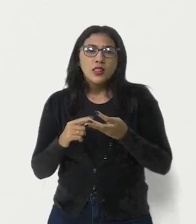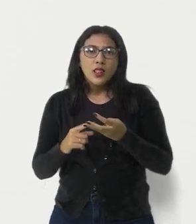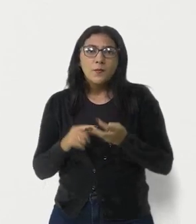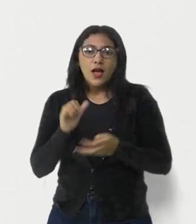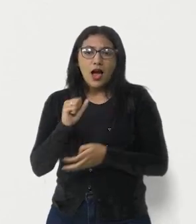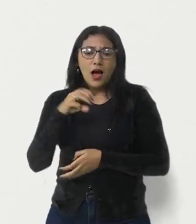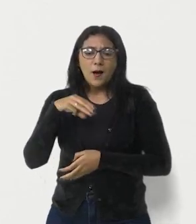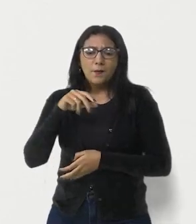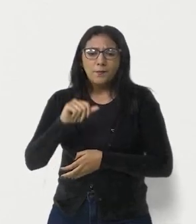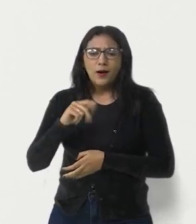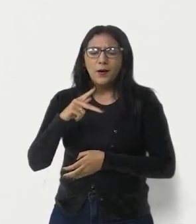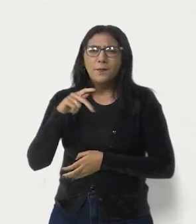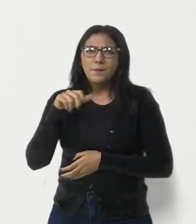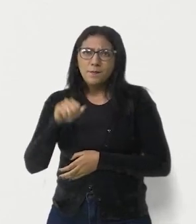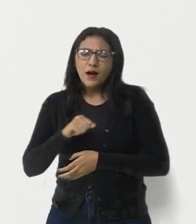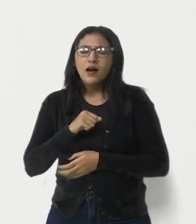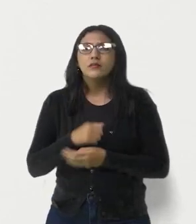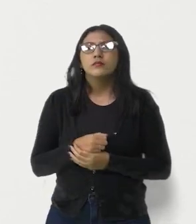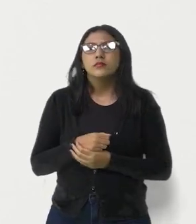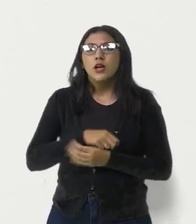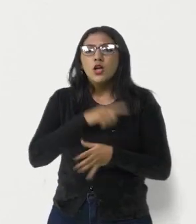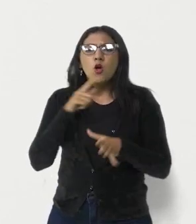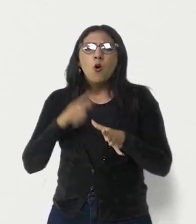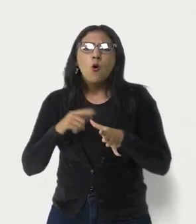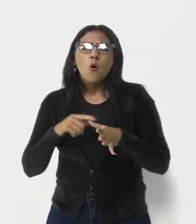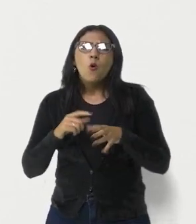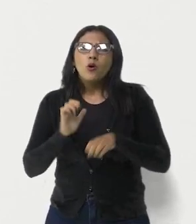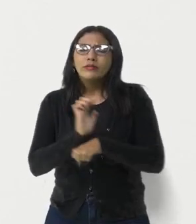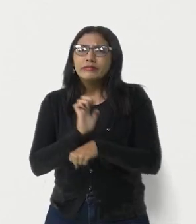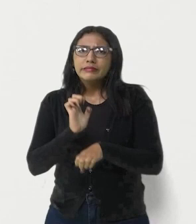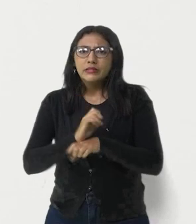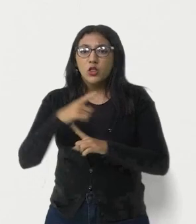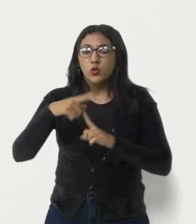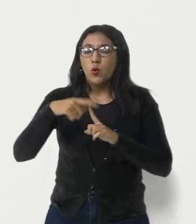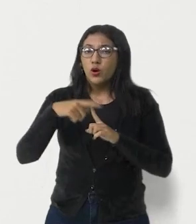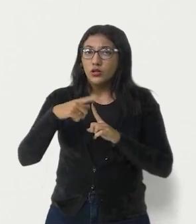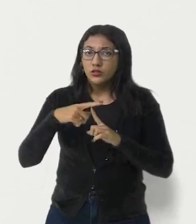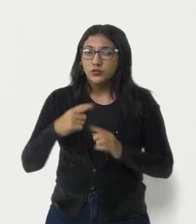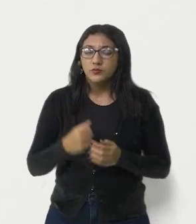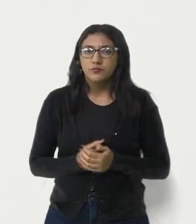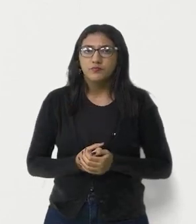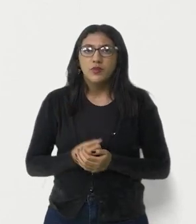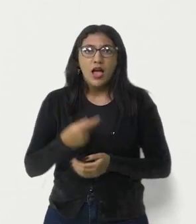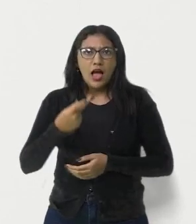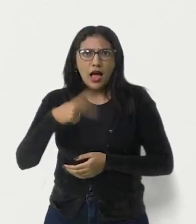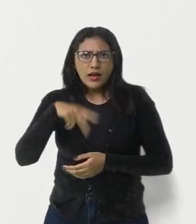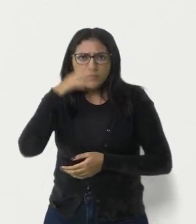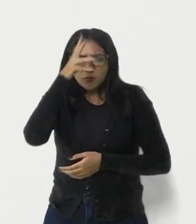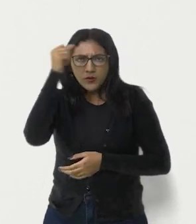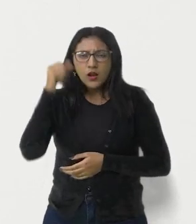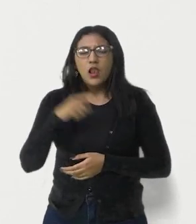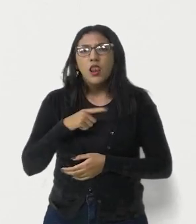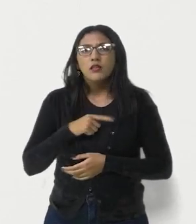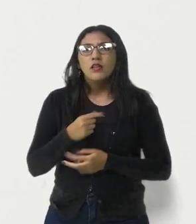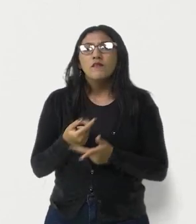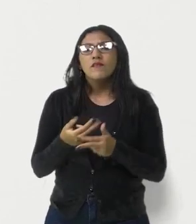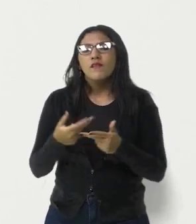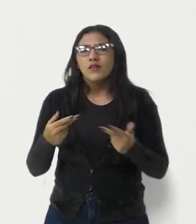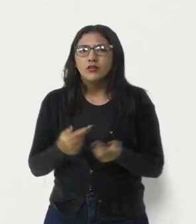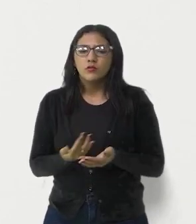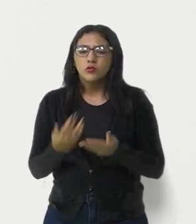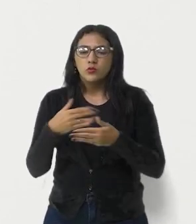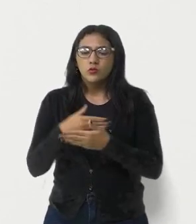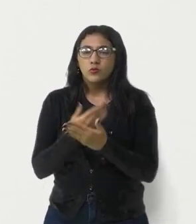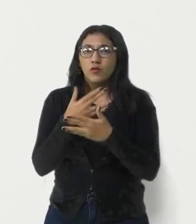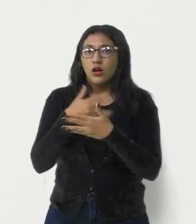Amapá e também no estado de Tocantins. E no Amazonas, a gente tem nos municípios de Barcelos, Novo